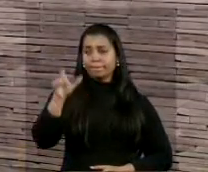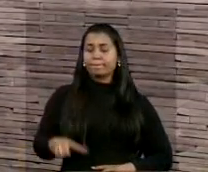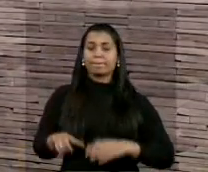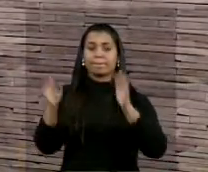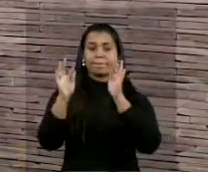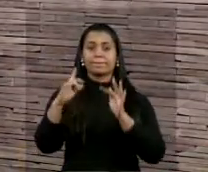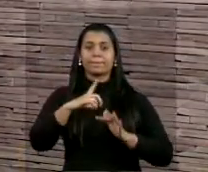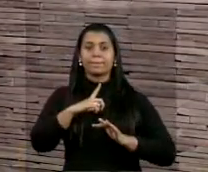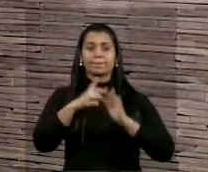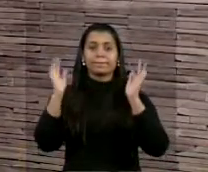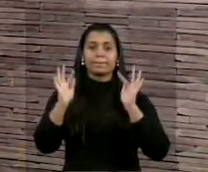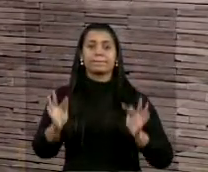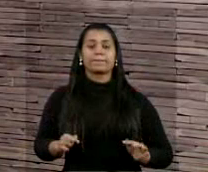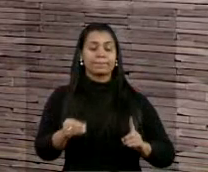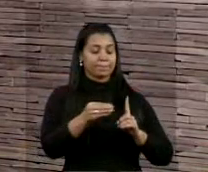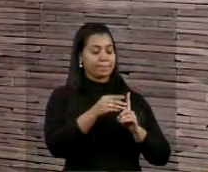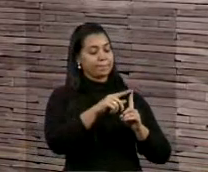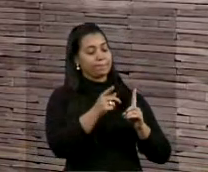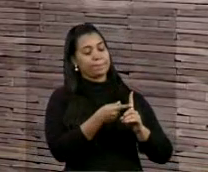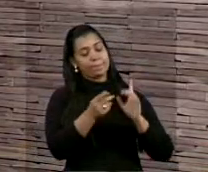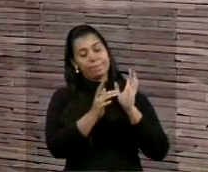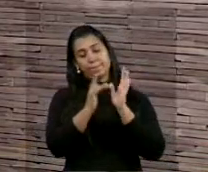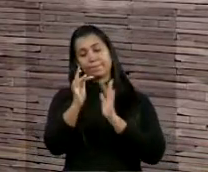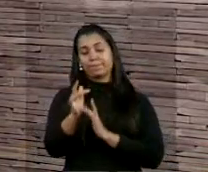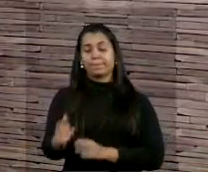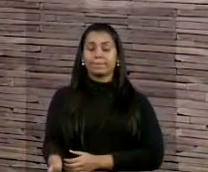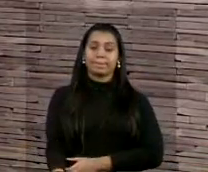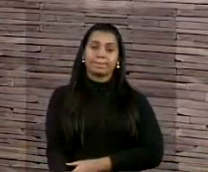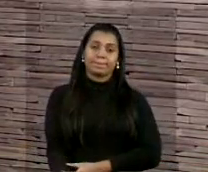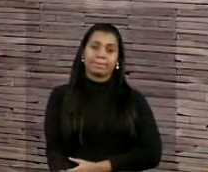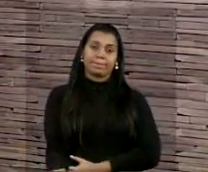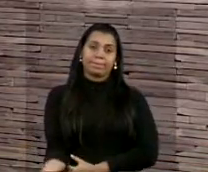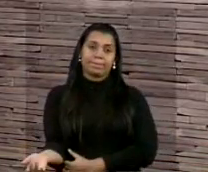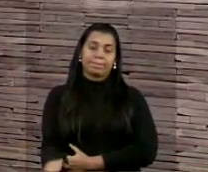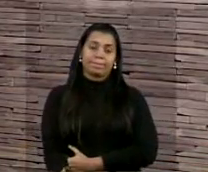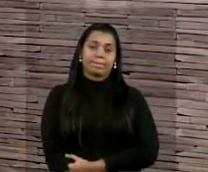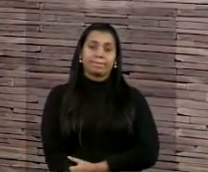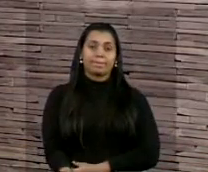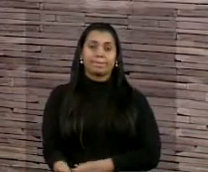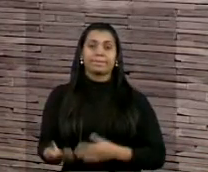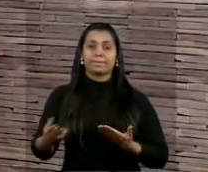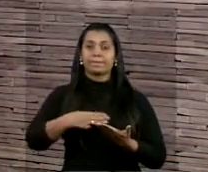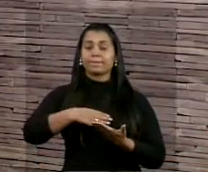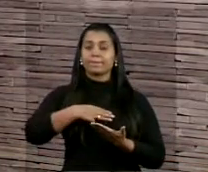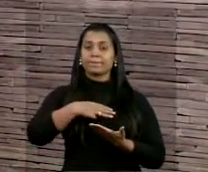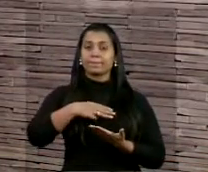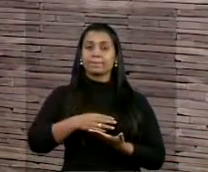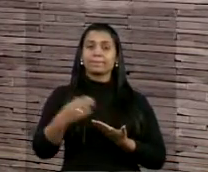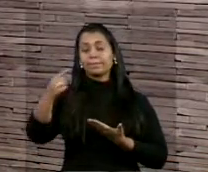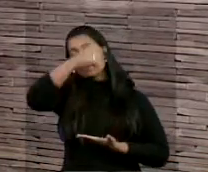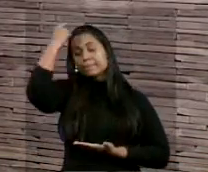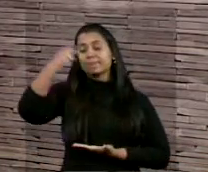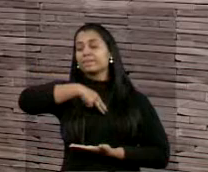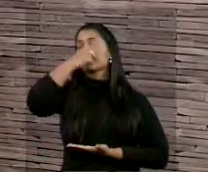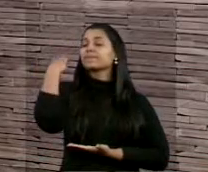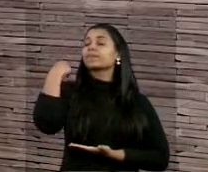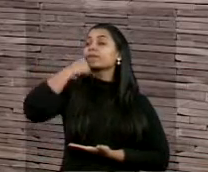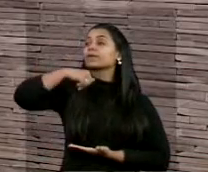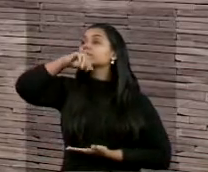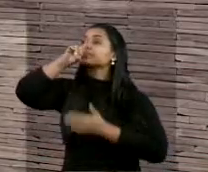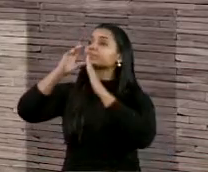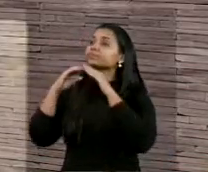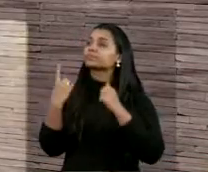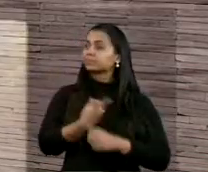convosco. Bendita sois vós entre as mulheres e bendito é o fruto do vosso ventre, Jesus. Santa Maria, Mãe de